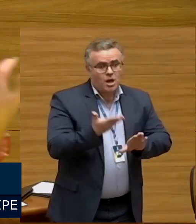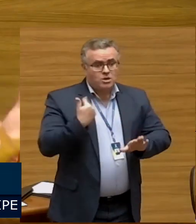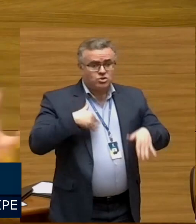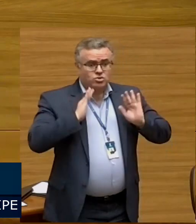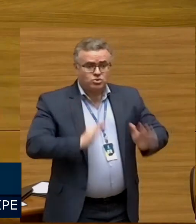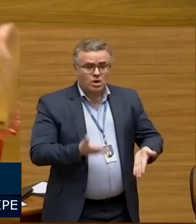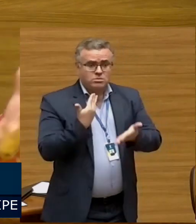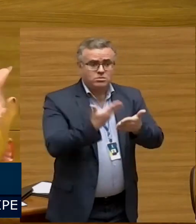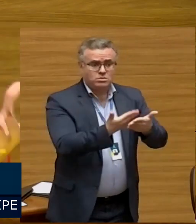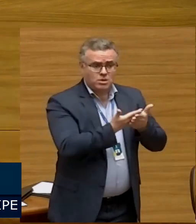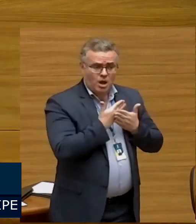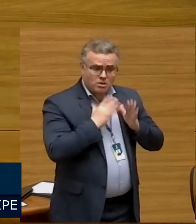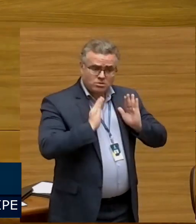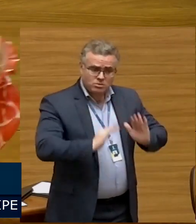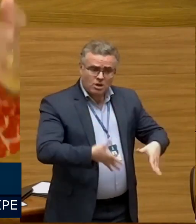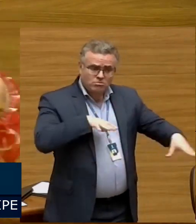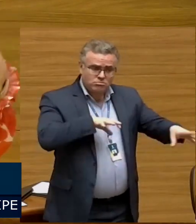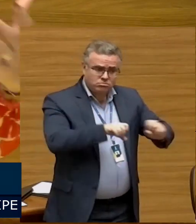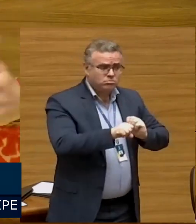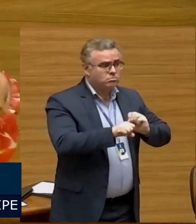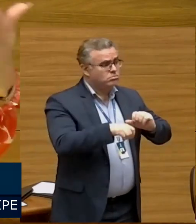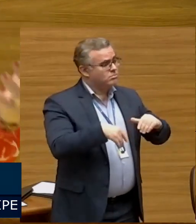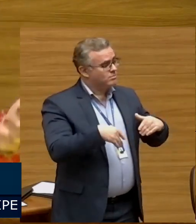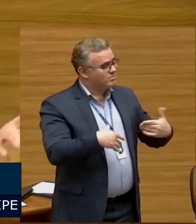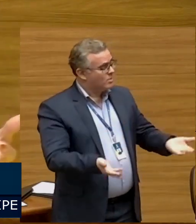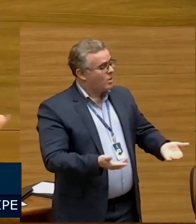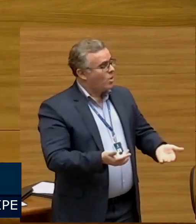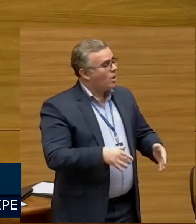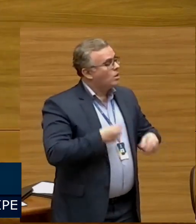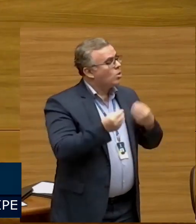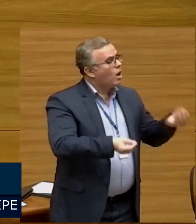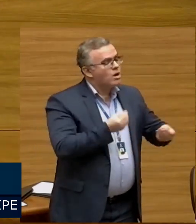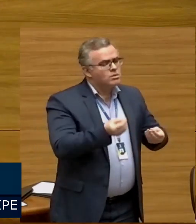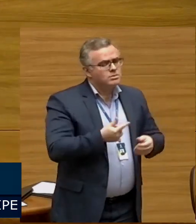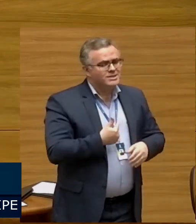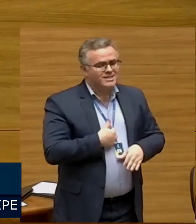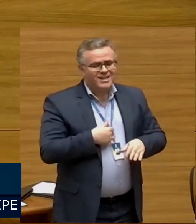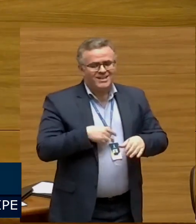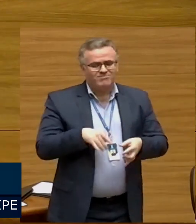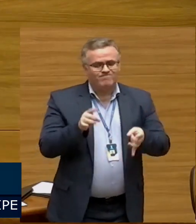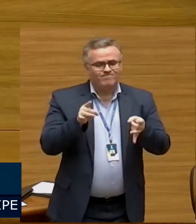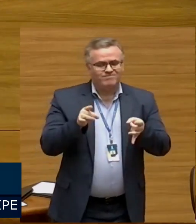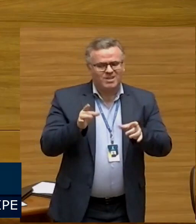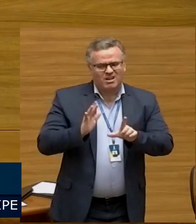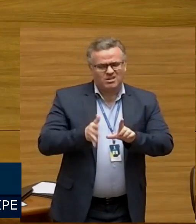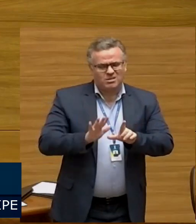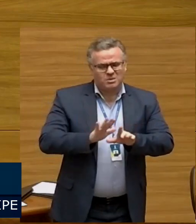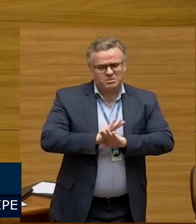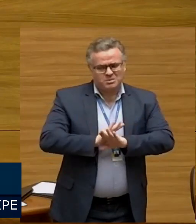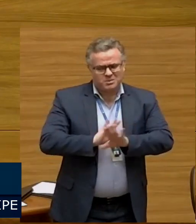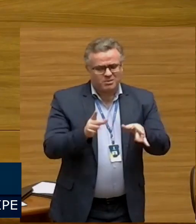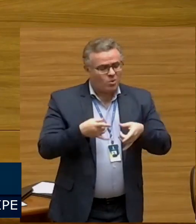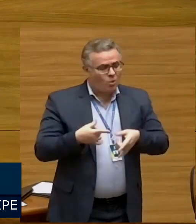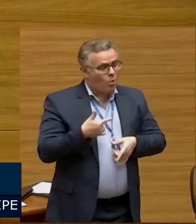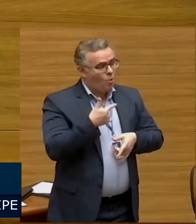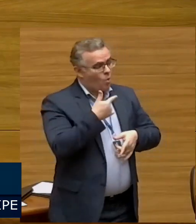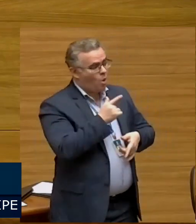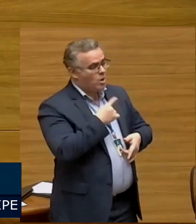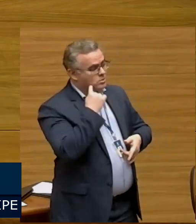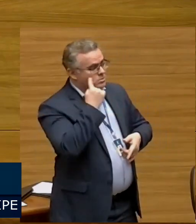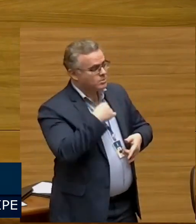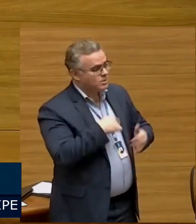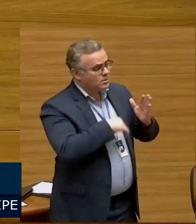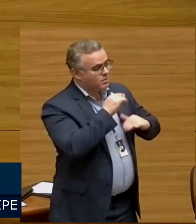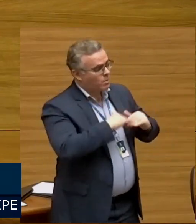Então, a gente vê que muitos desses profissionais acabam indo para outras áreas, né, porque não tem aí uma